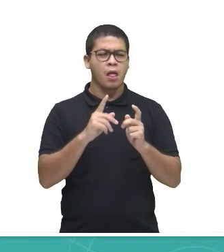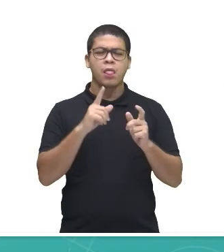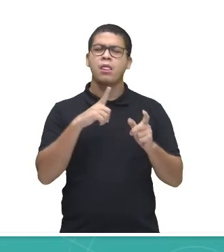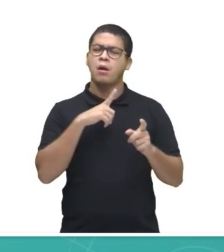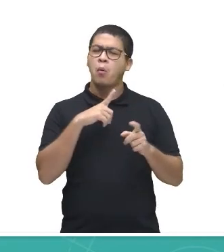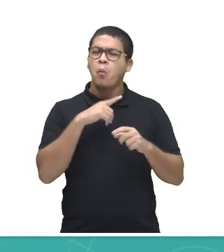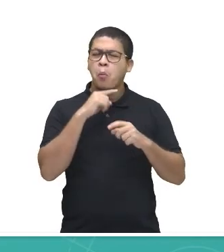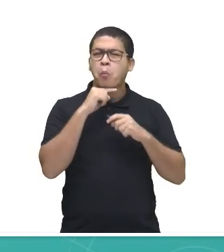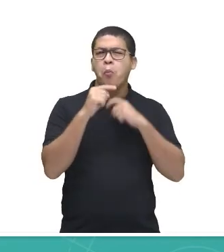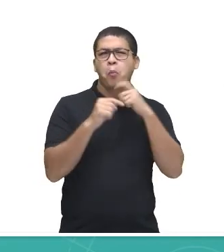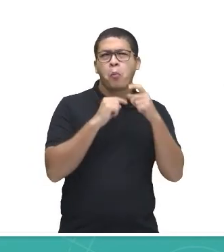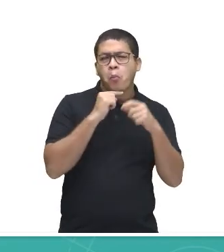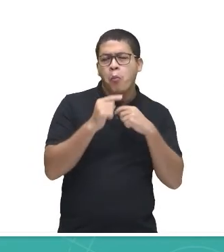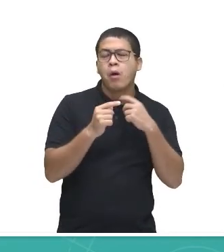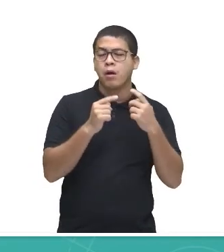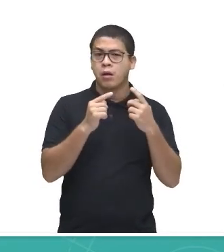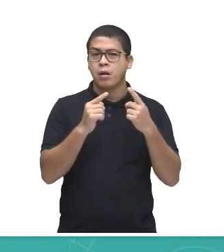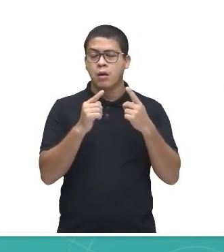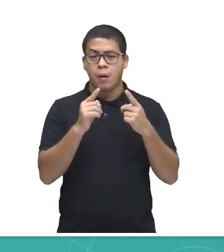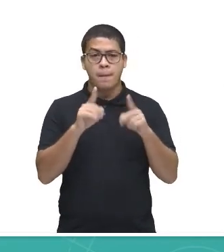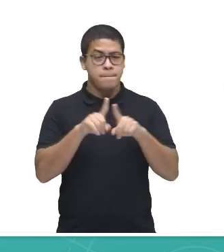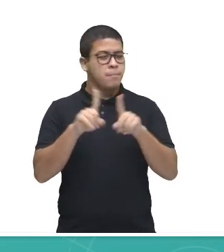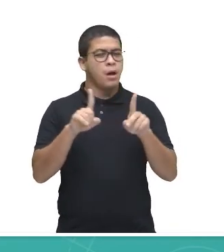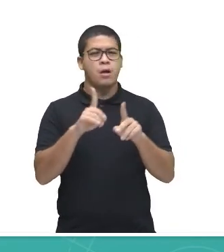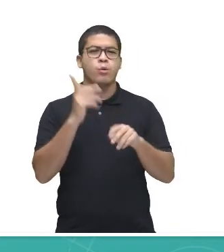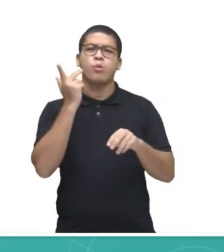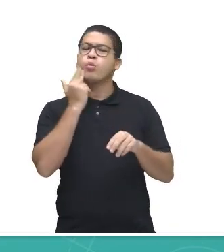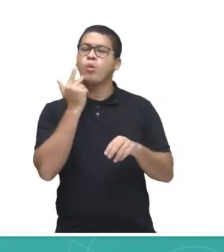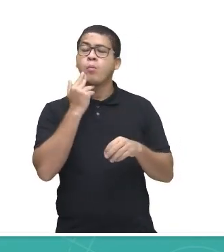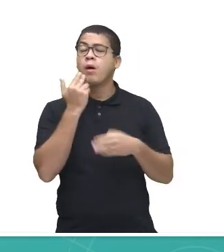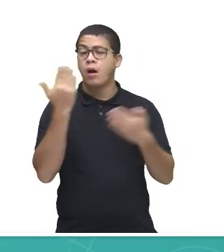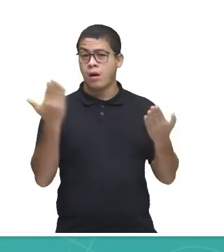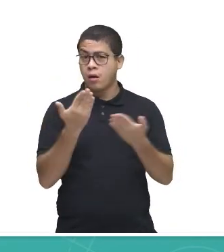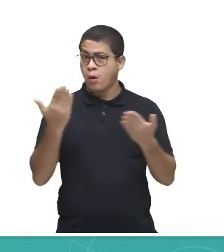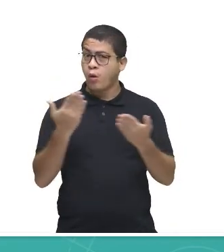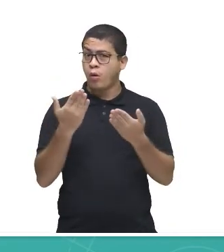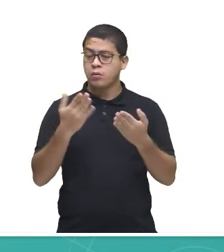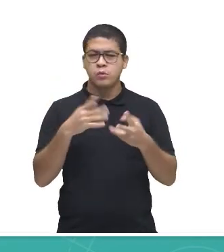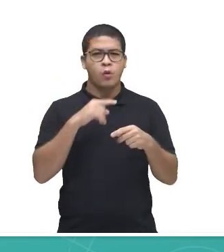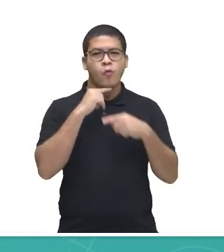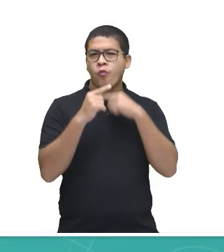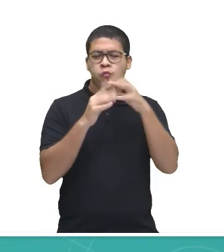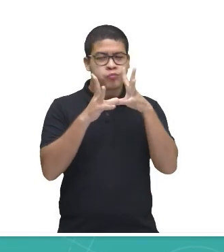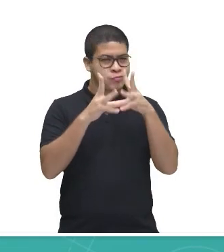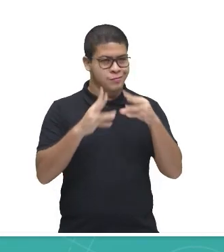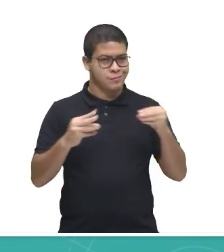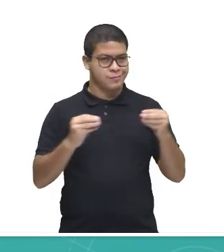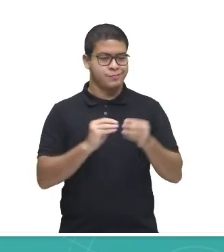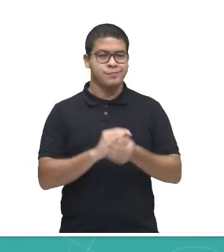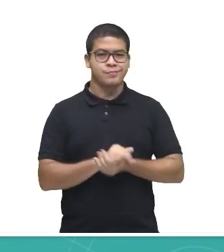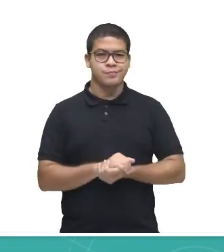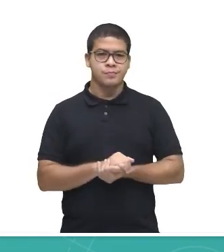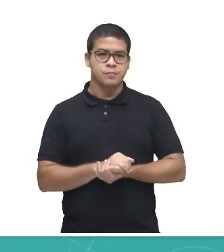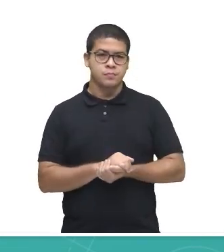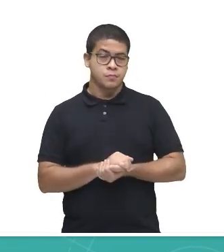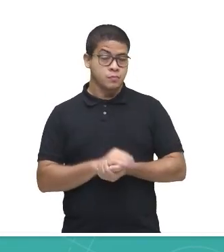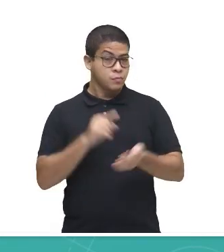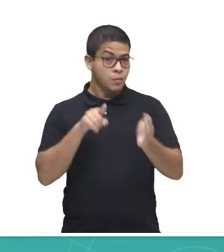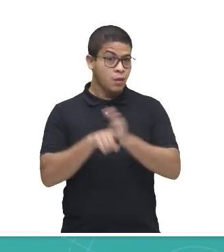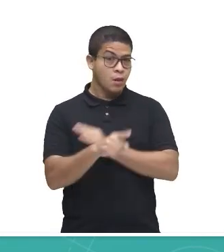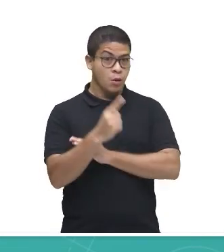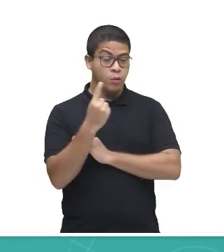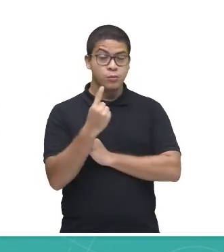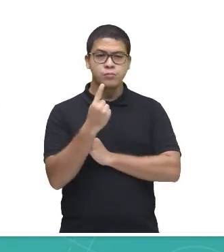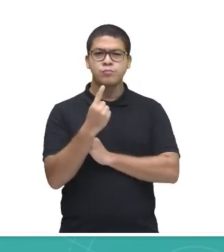à classificação aqui dos ângulos e é o que a gente vai fazer agora. Acompanhe comigo. Nossa primeira questão